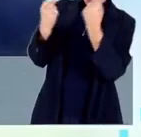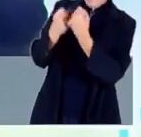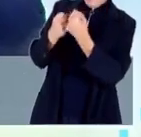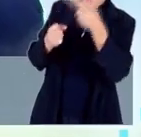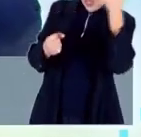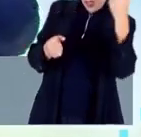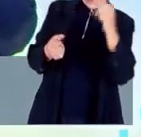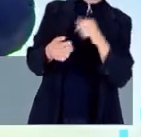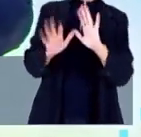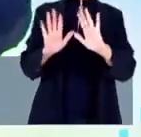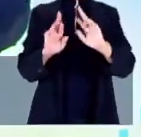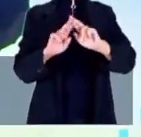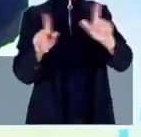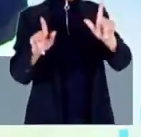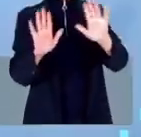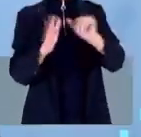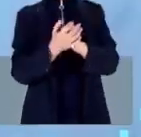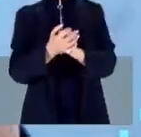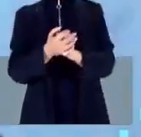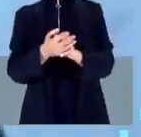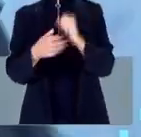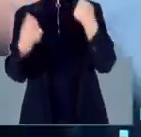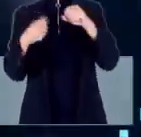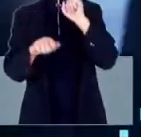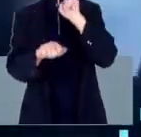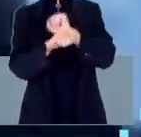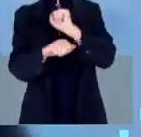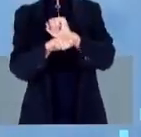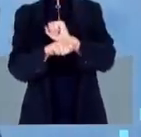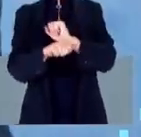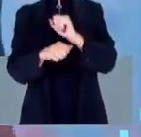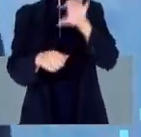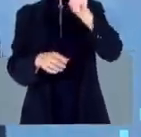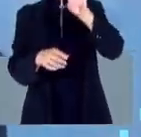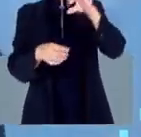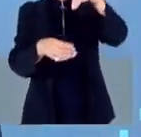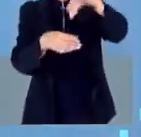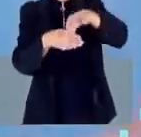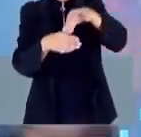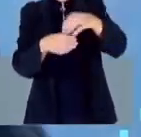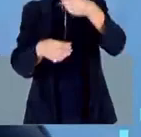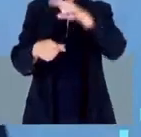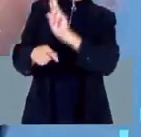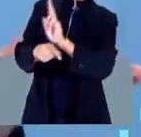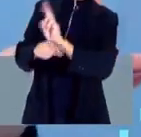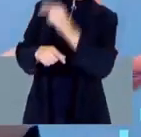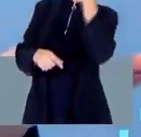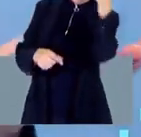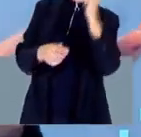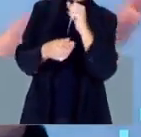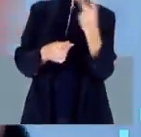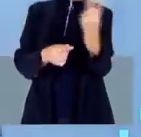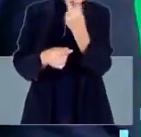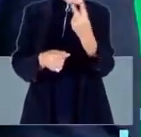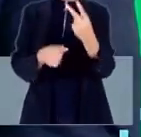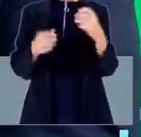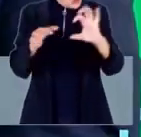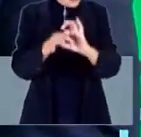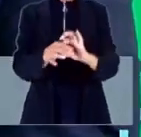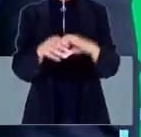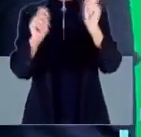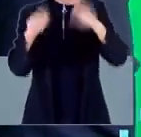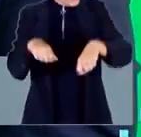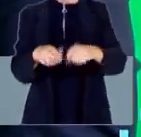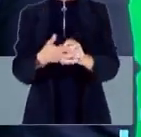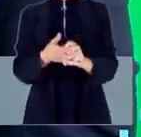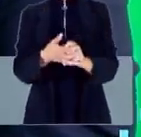ambiente muito pelo contrário nós temos que parar com essa coisa de que é plantar ou cuidar do meio ambiente são as duas coisas ao mesmo tempo é